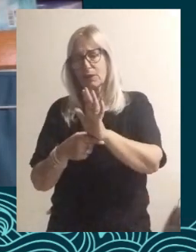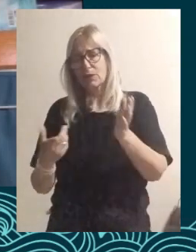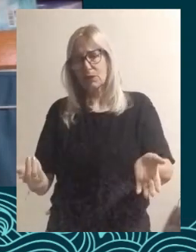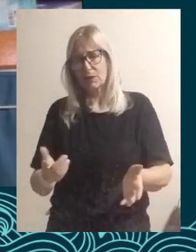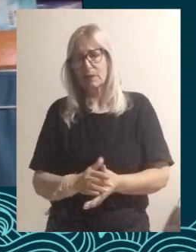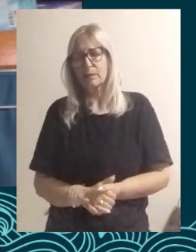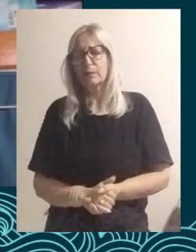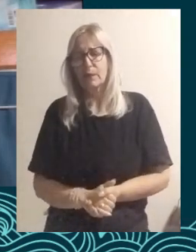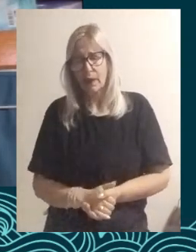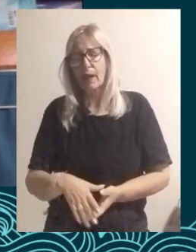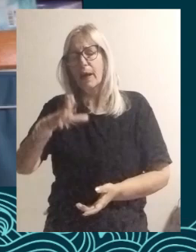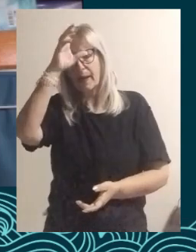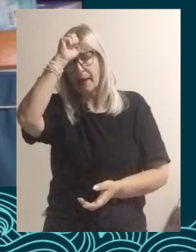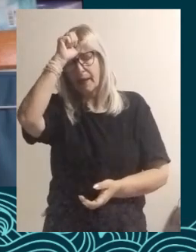ajuda.